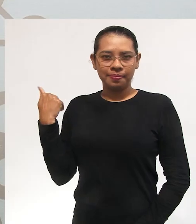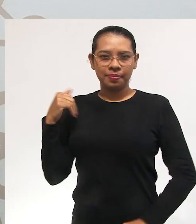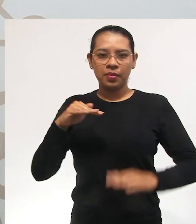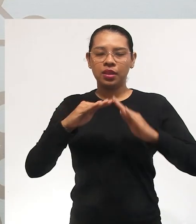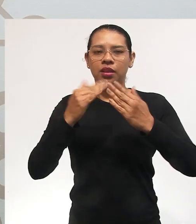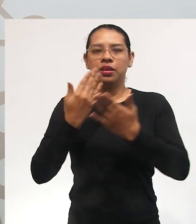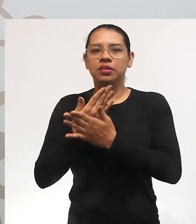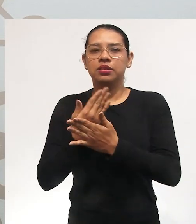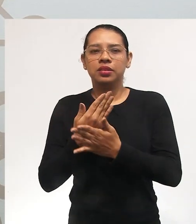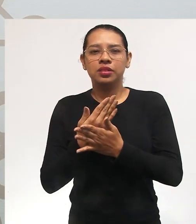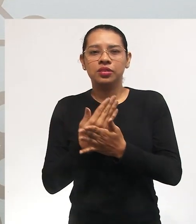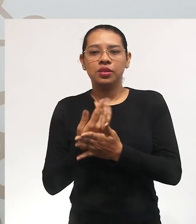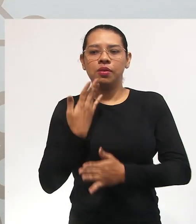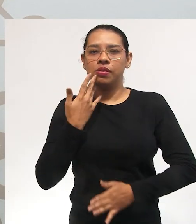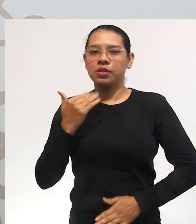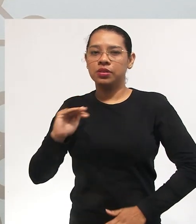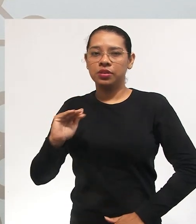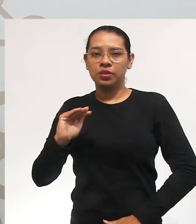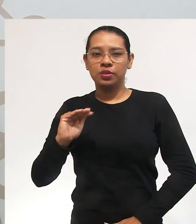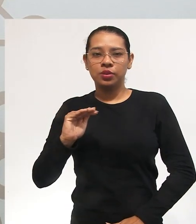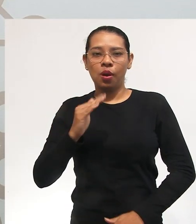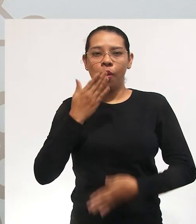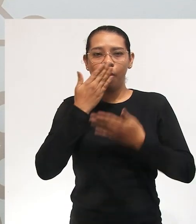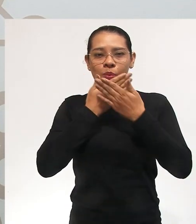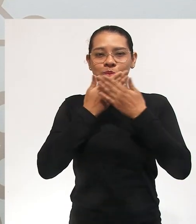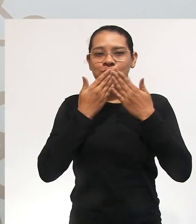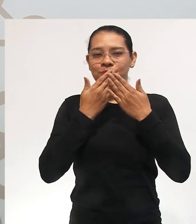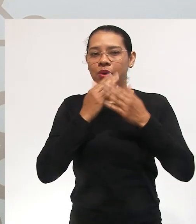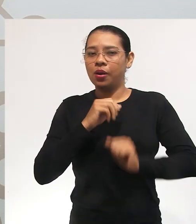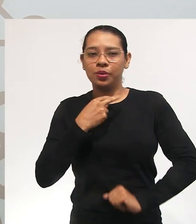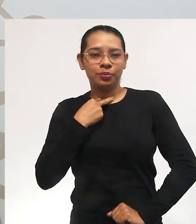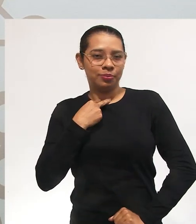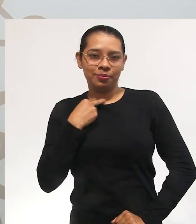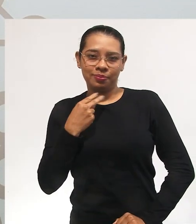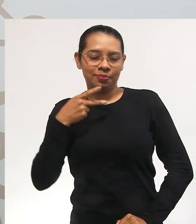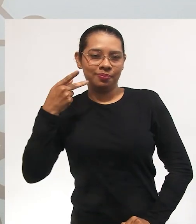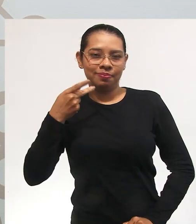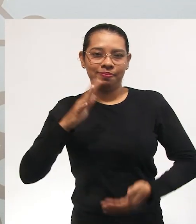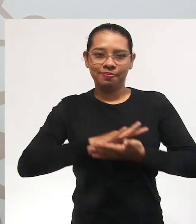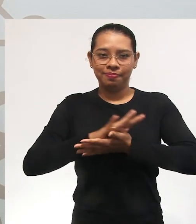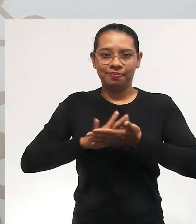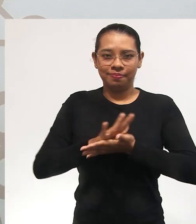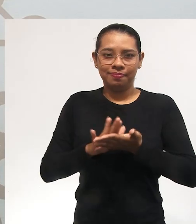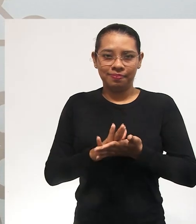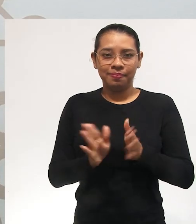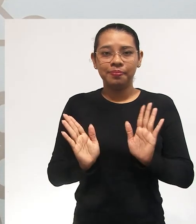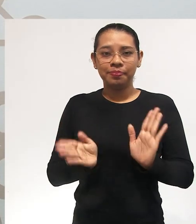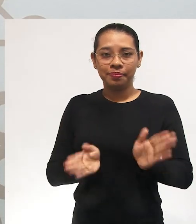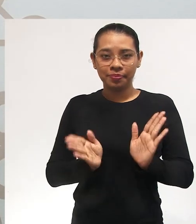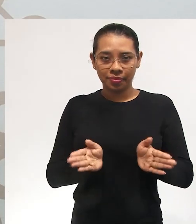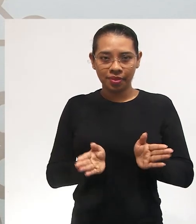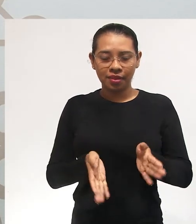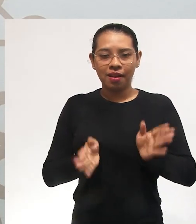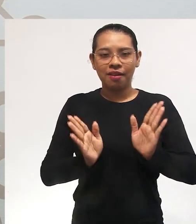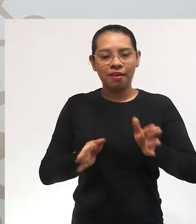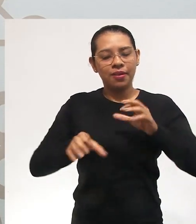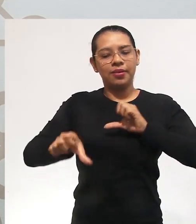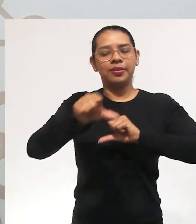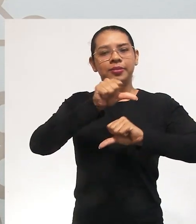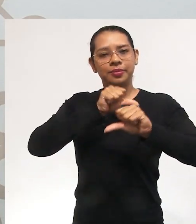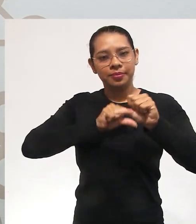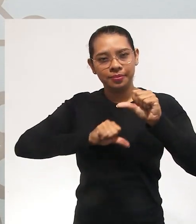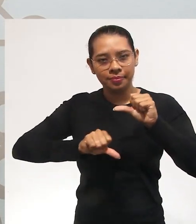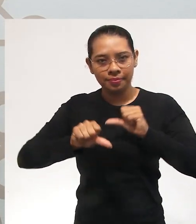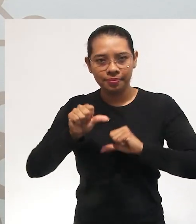o professor quem falava a grande maioria do tempo, né? Mas a gente já mudou